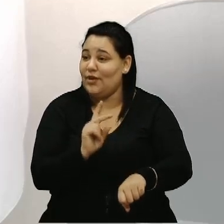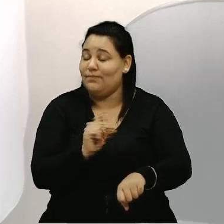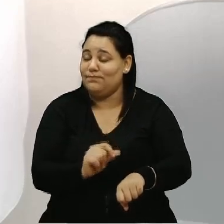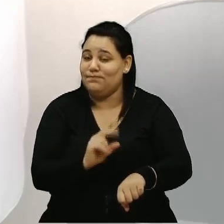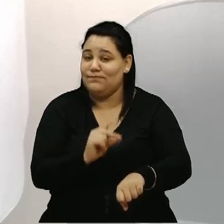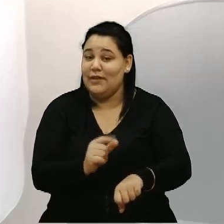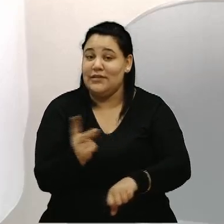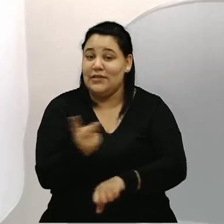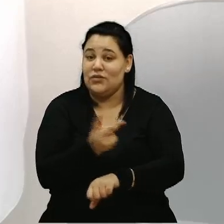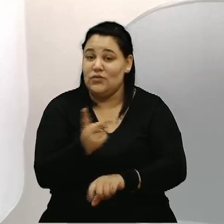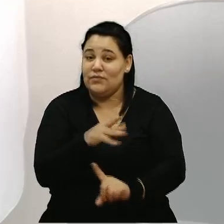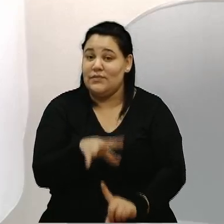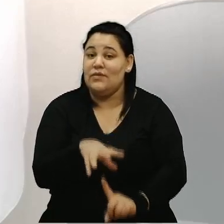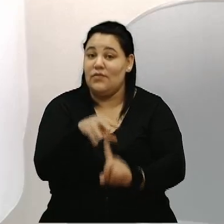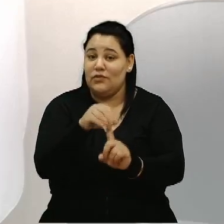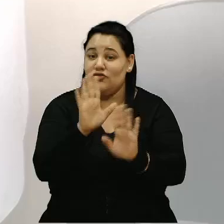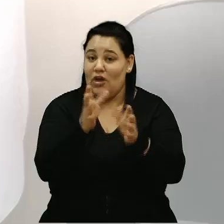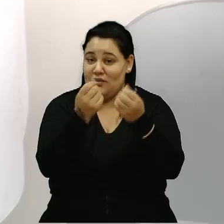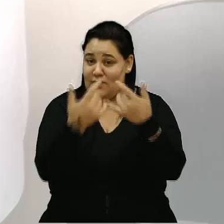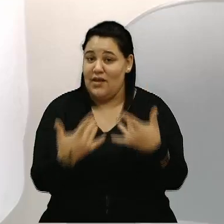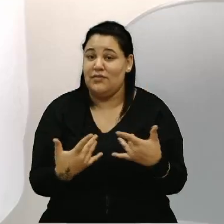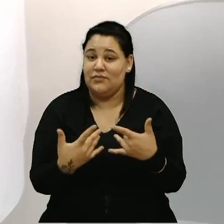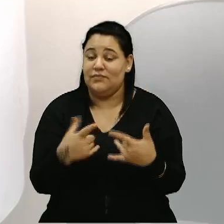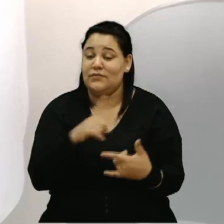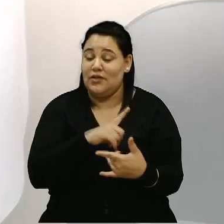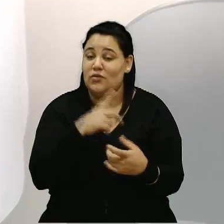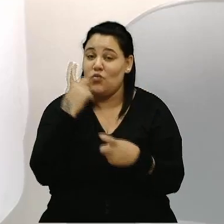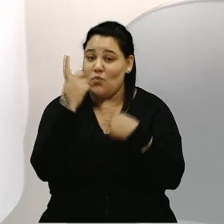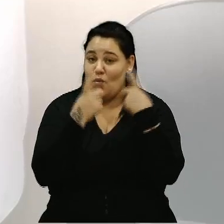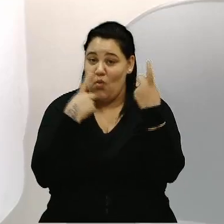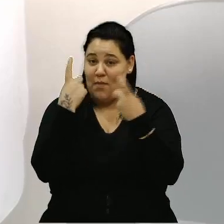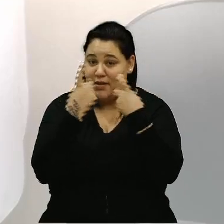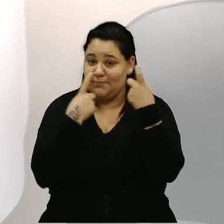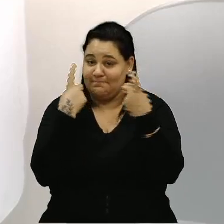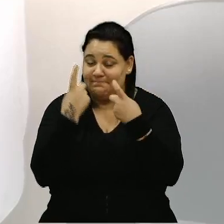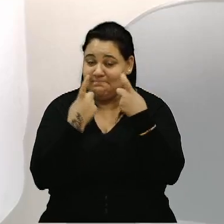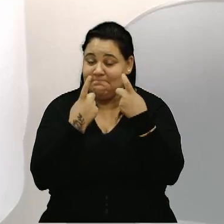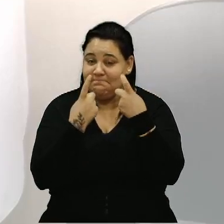em específico são duas que me preocupam muito.